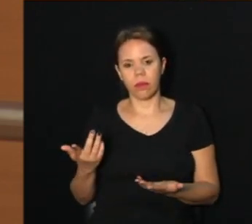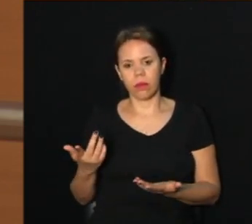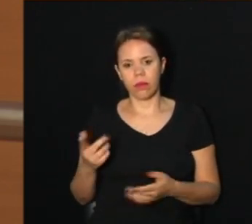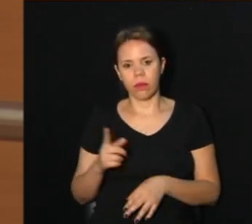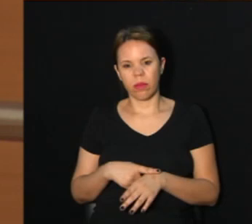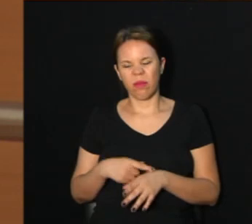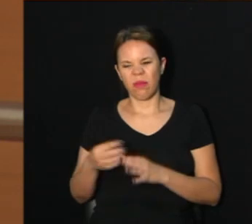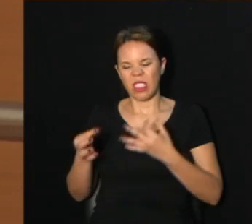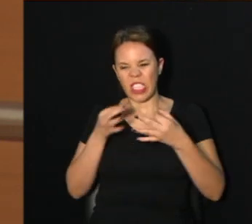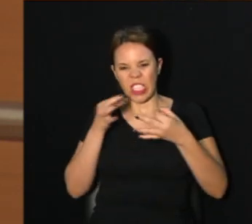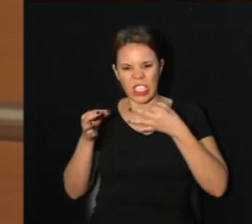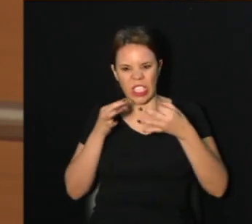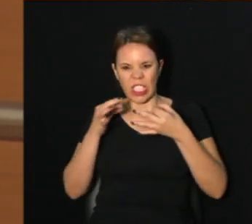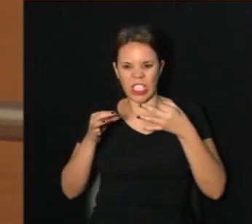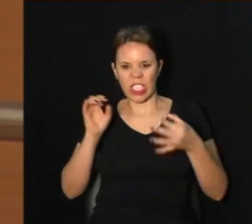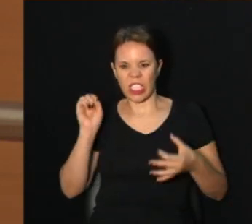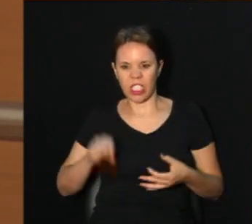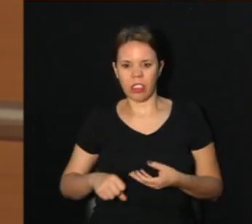se criticar.